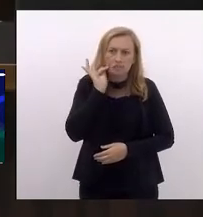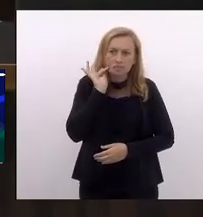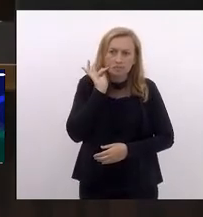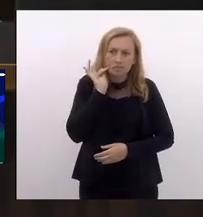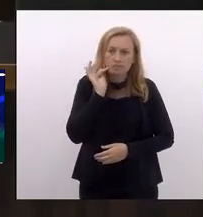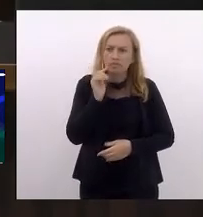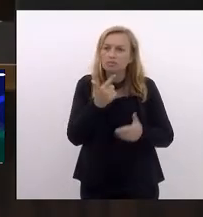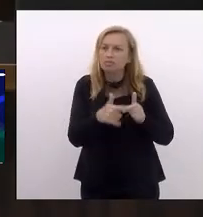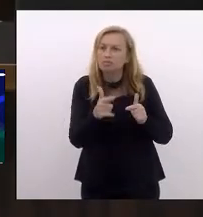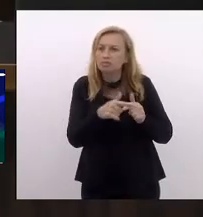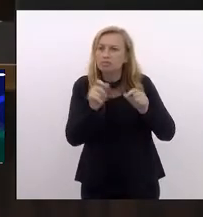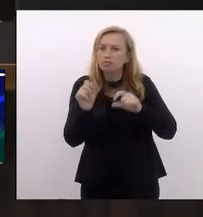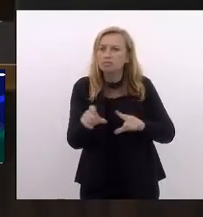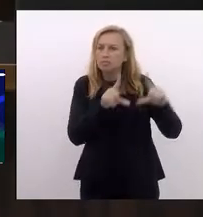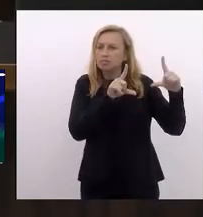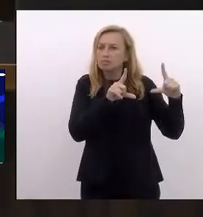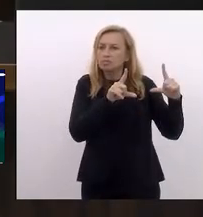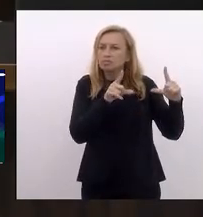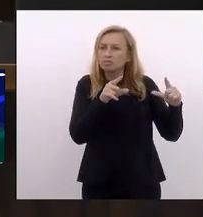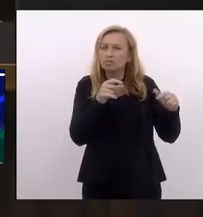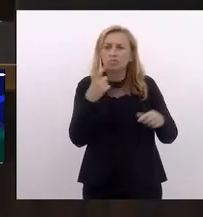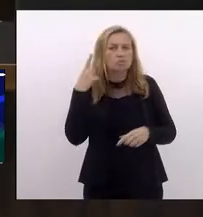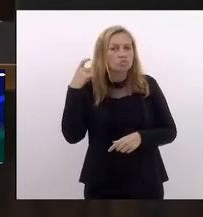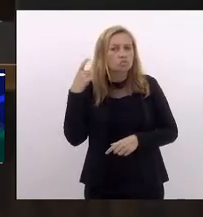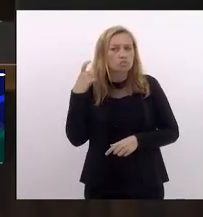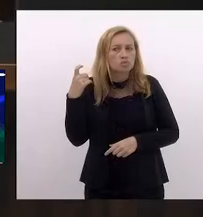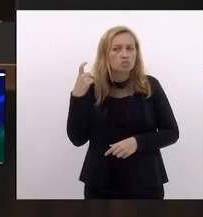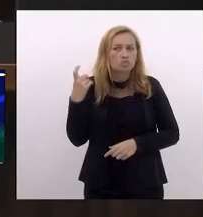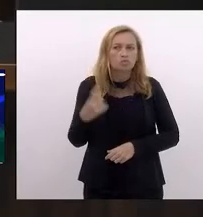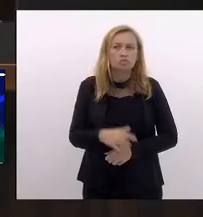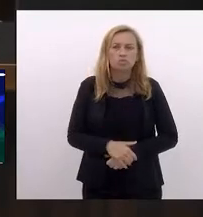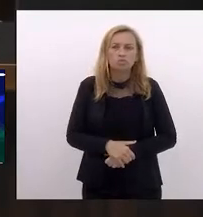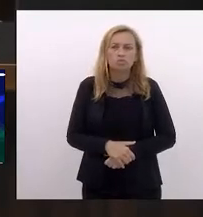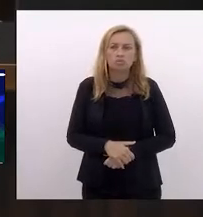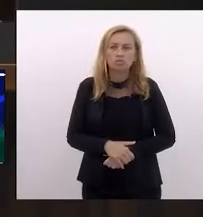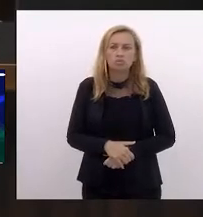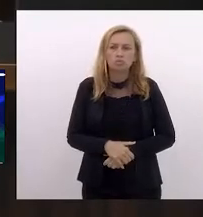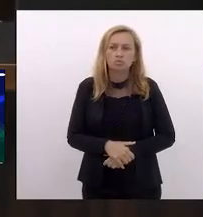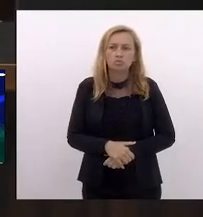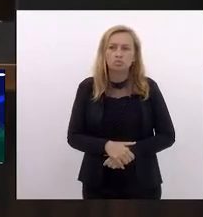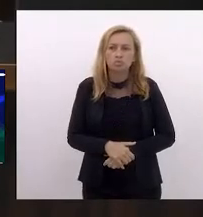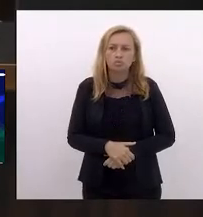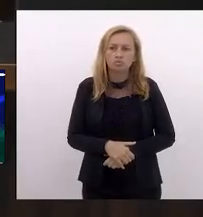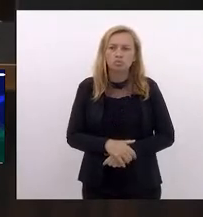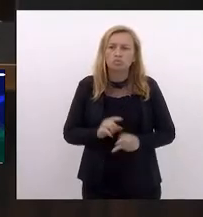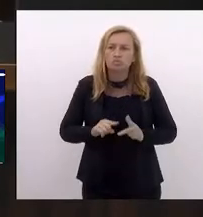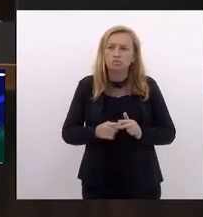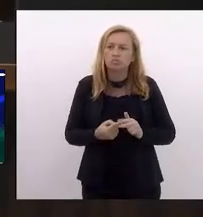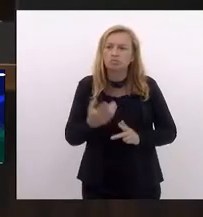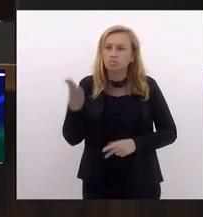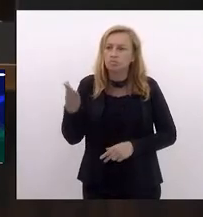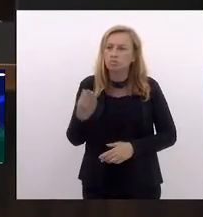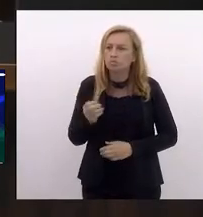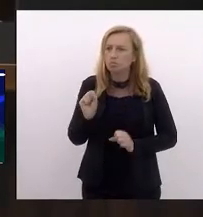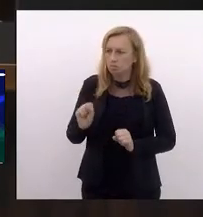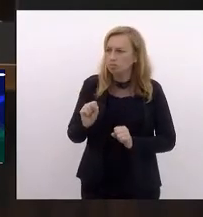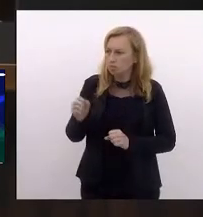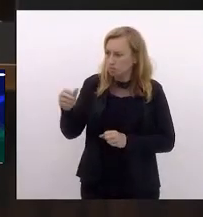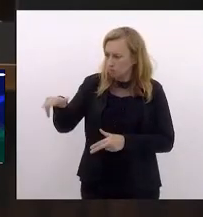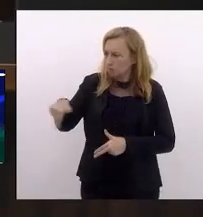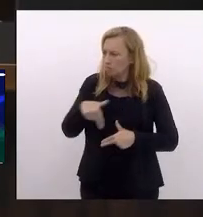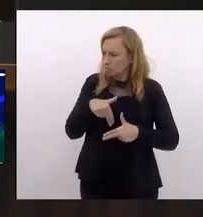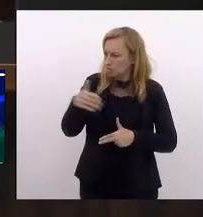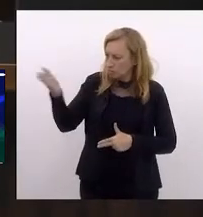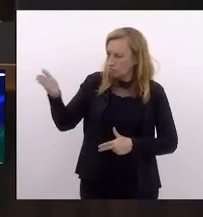probleminha aqui no painel no som para a gente ajustar você já pode ser